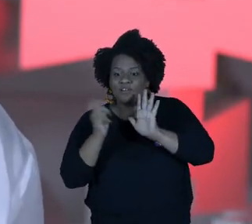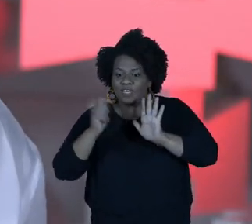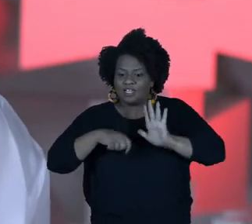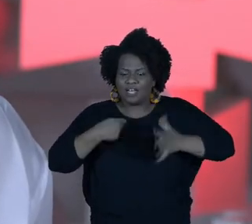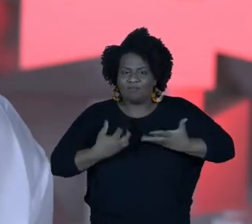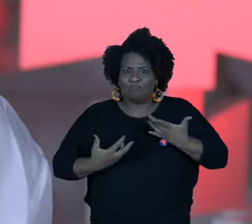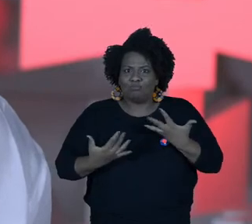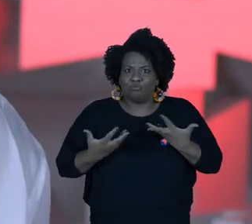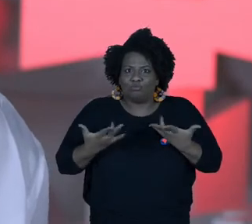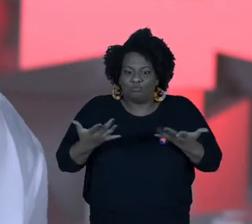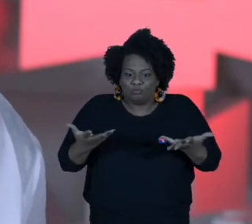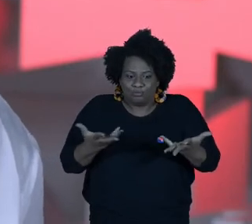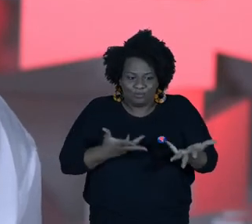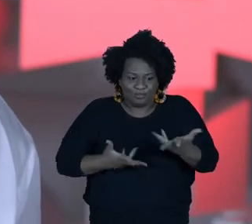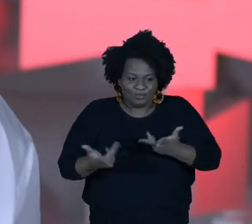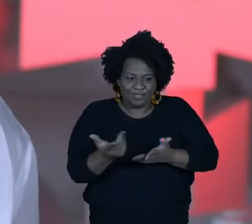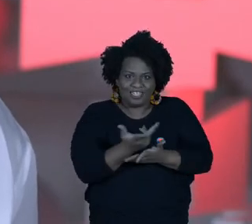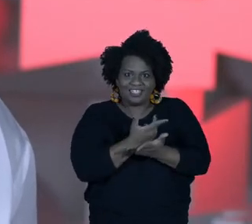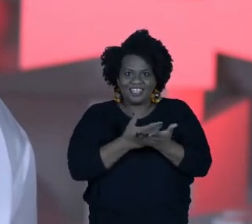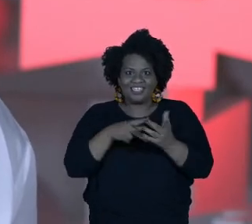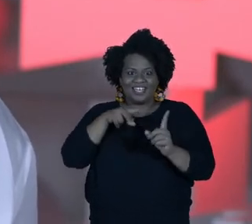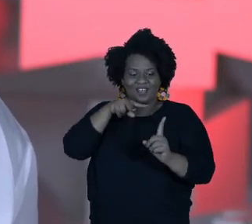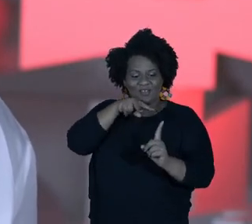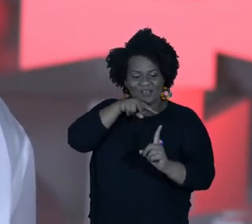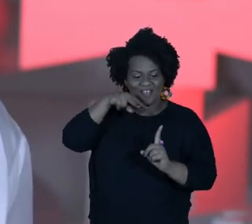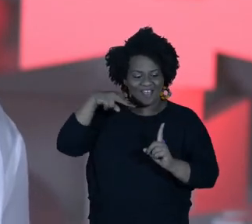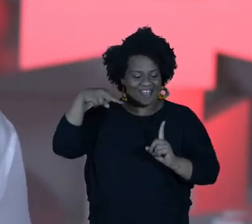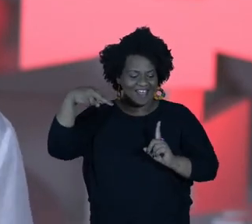efervescência do desenho em perspectiva.